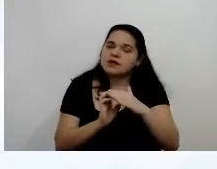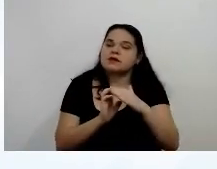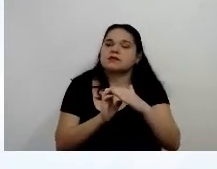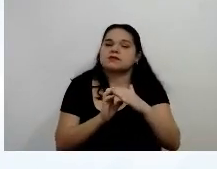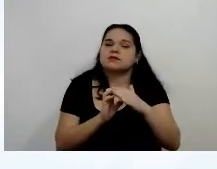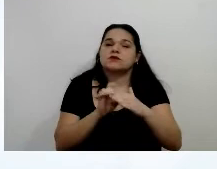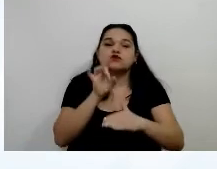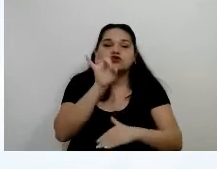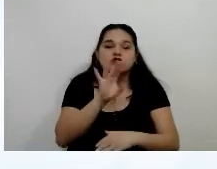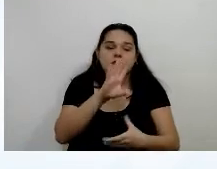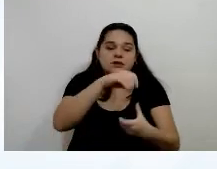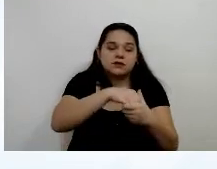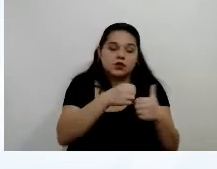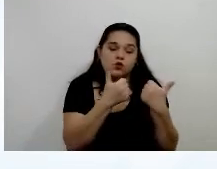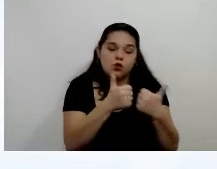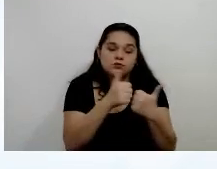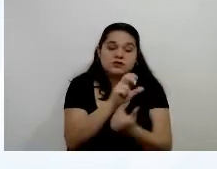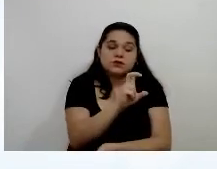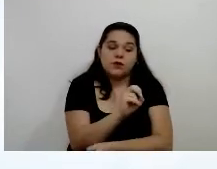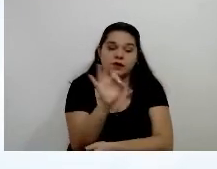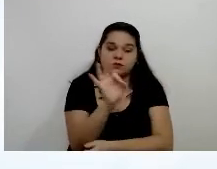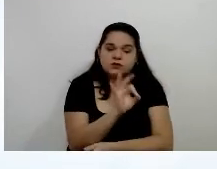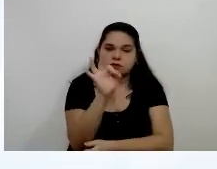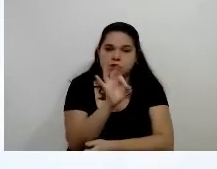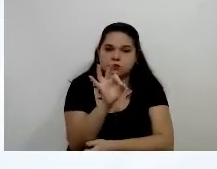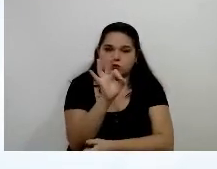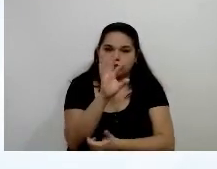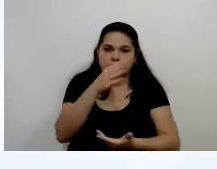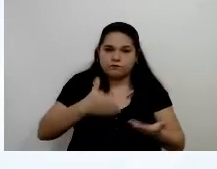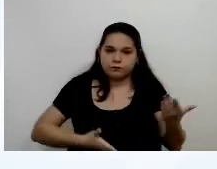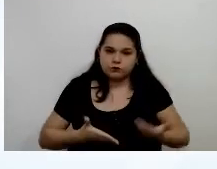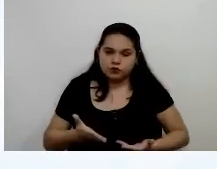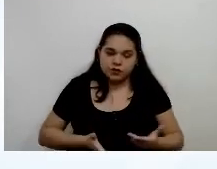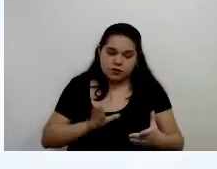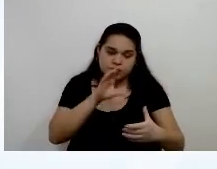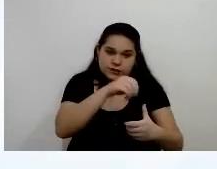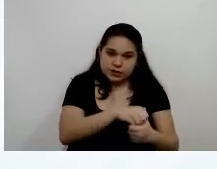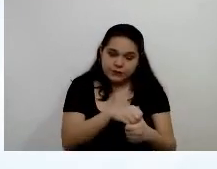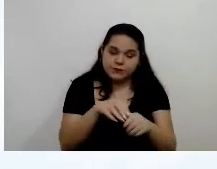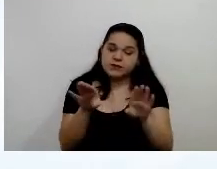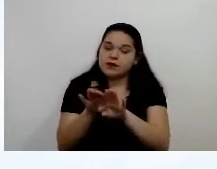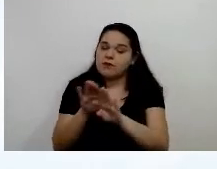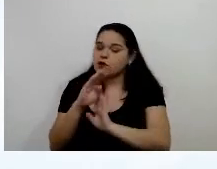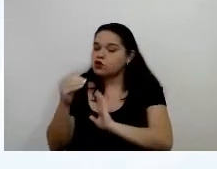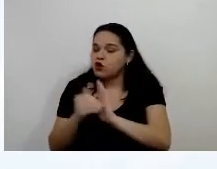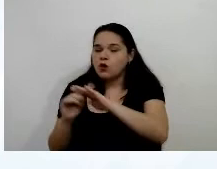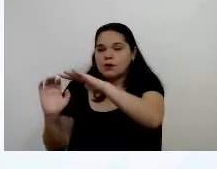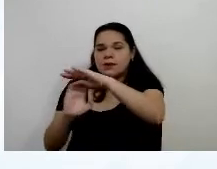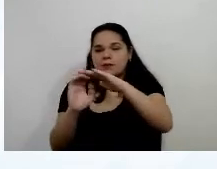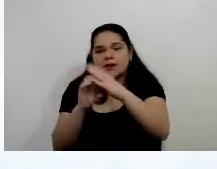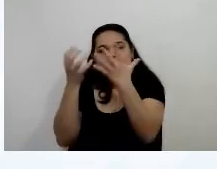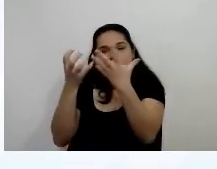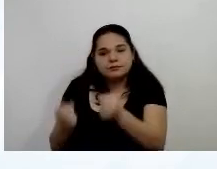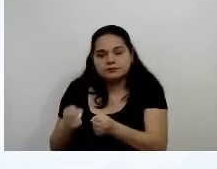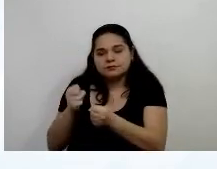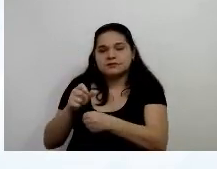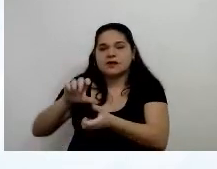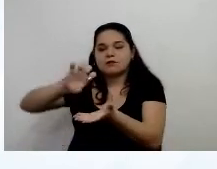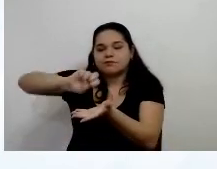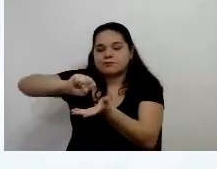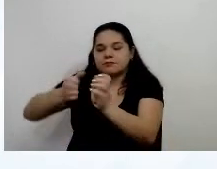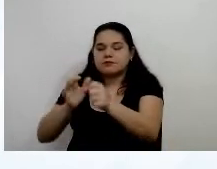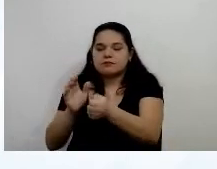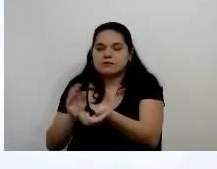com 50% de capacidade, todas as empresas adotaram o álcool em gel, o trabalhador que chega